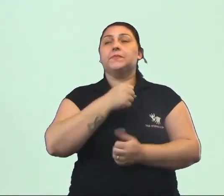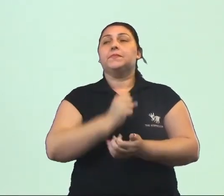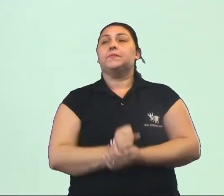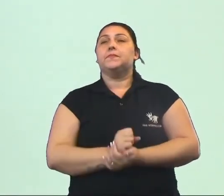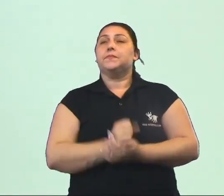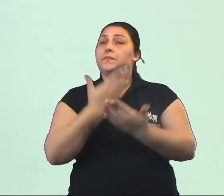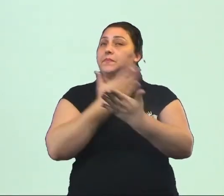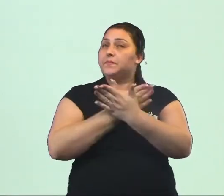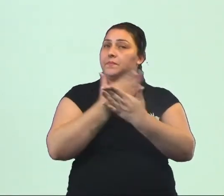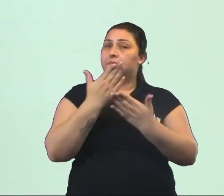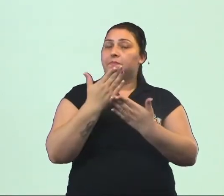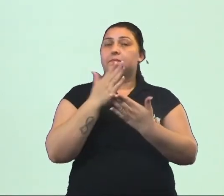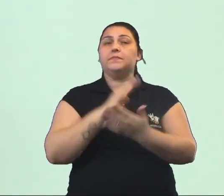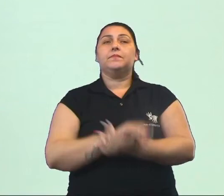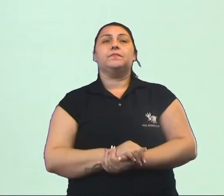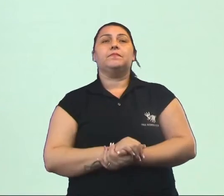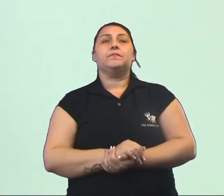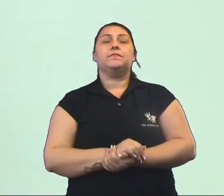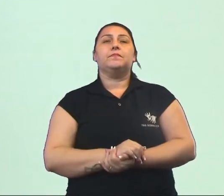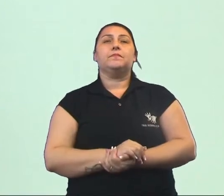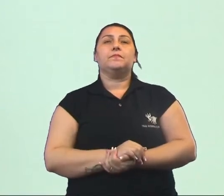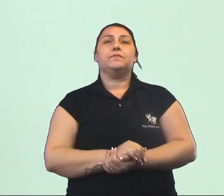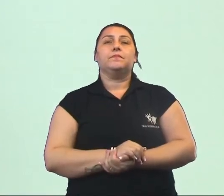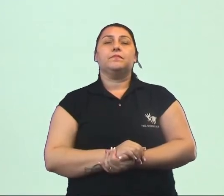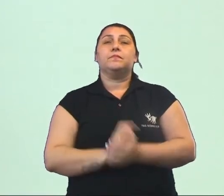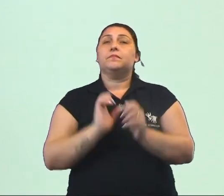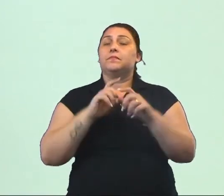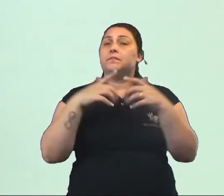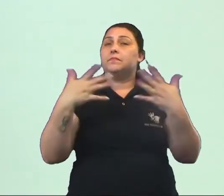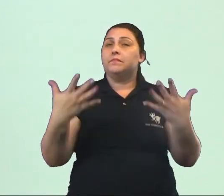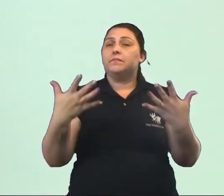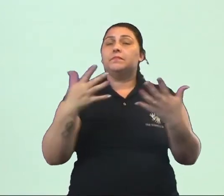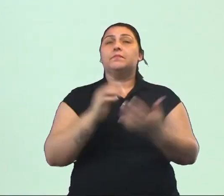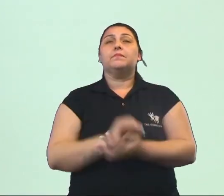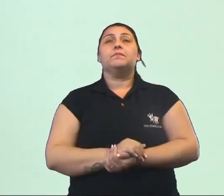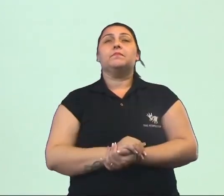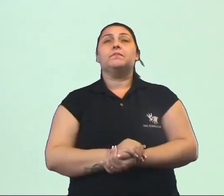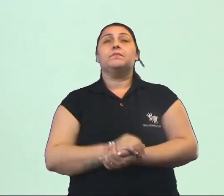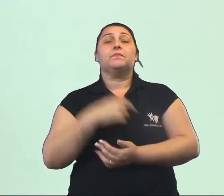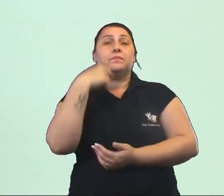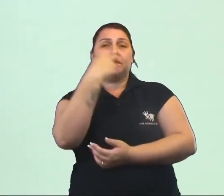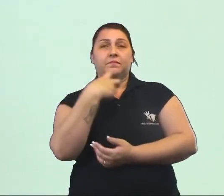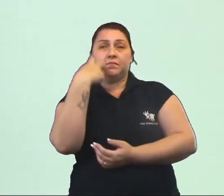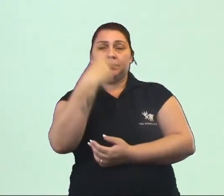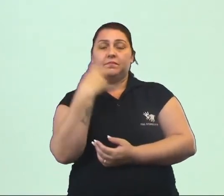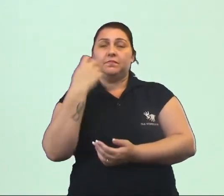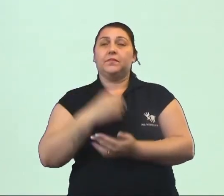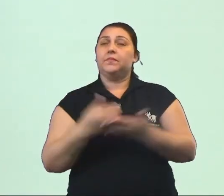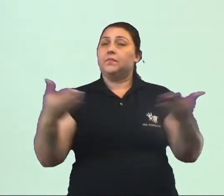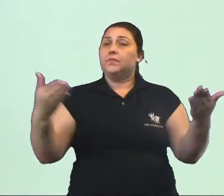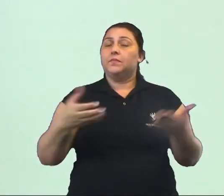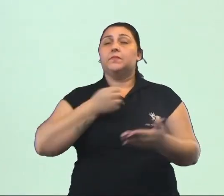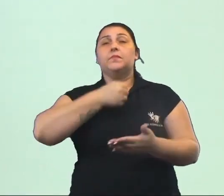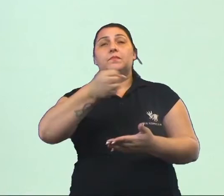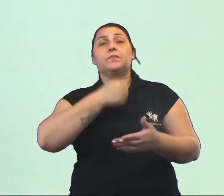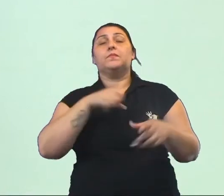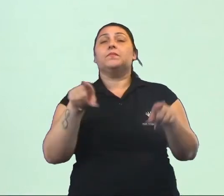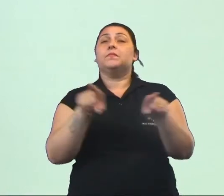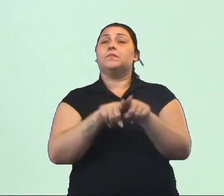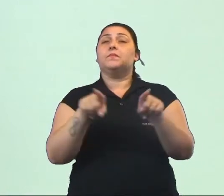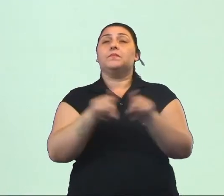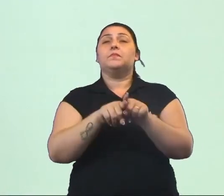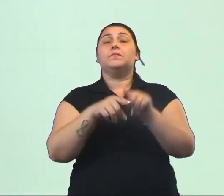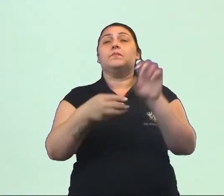gente, inicialmente, ela na maioria das vezes, ela é oralizada. Hoje, há entrevistas que são feitas